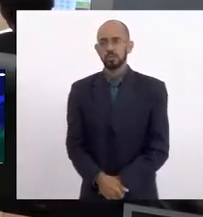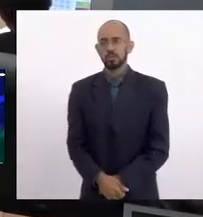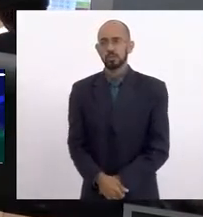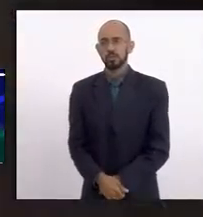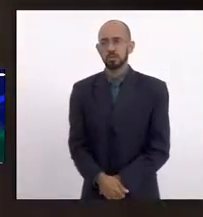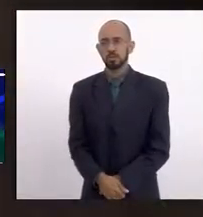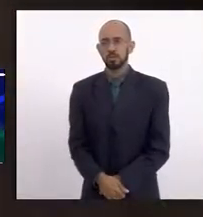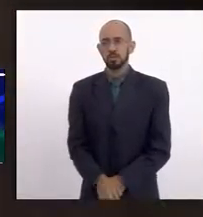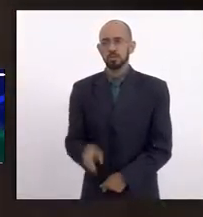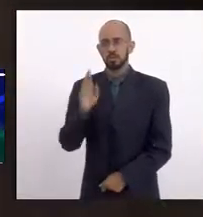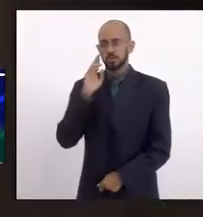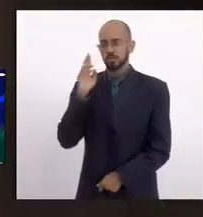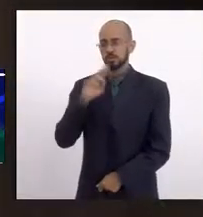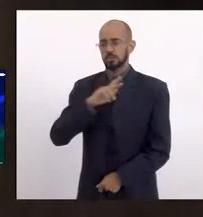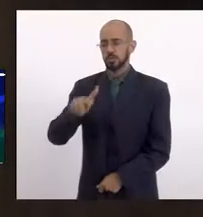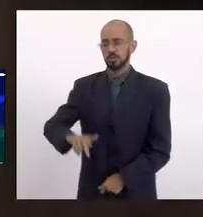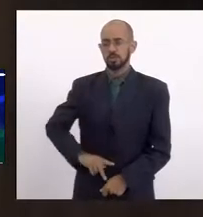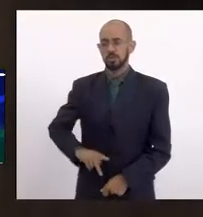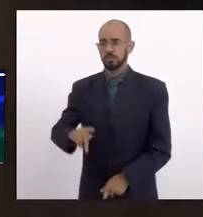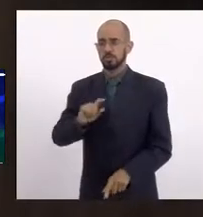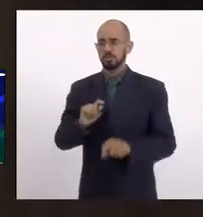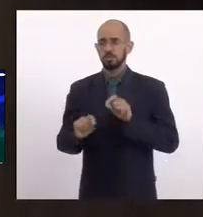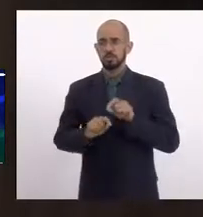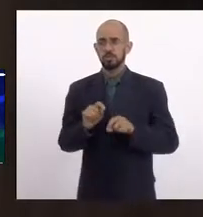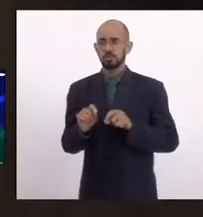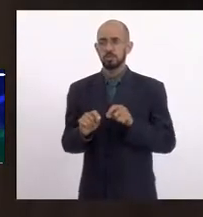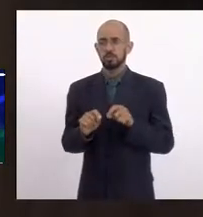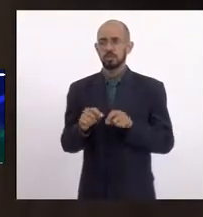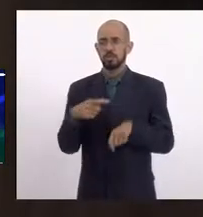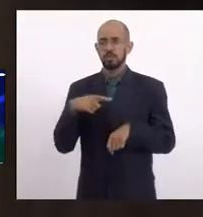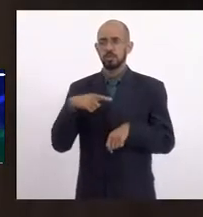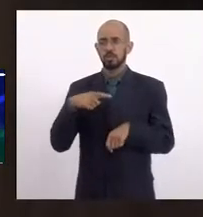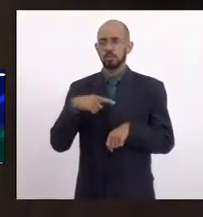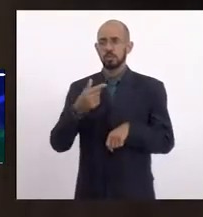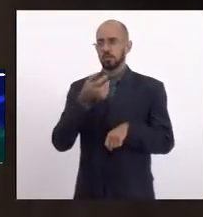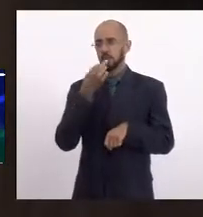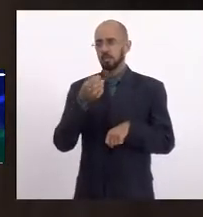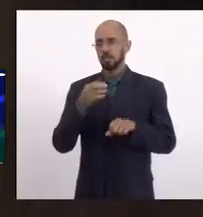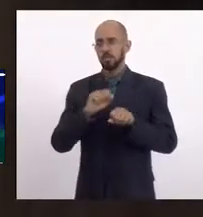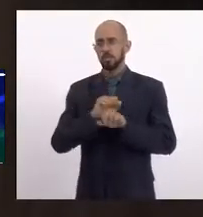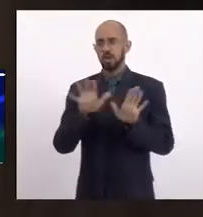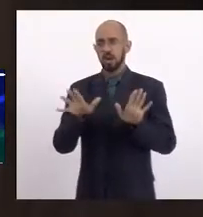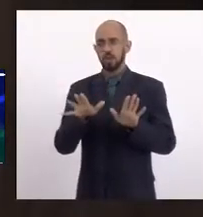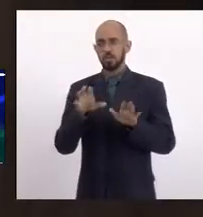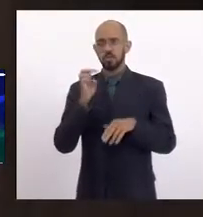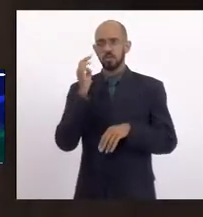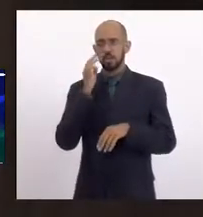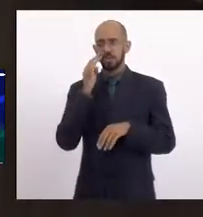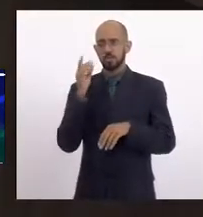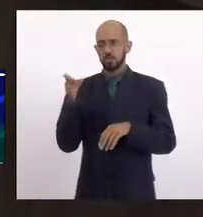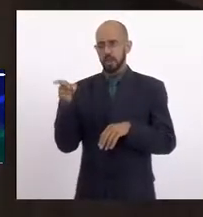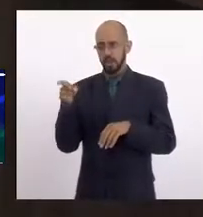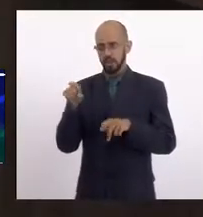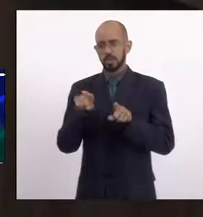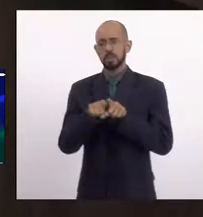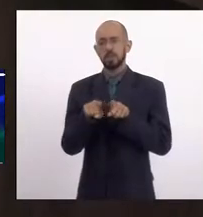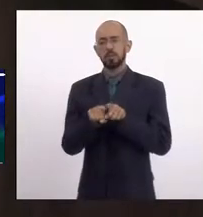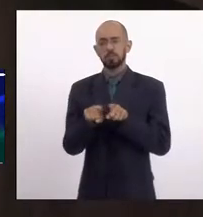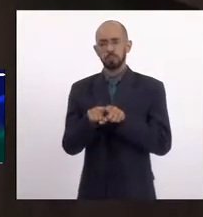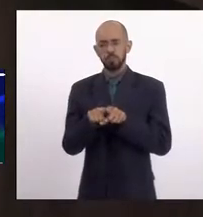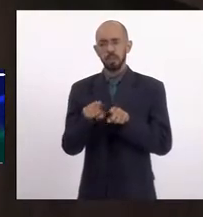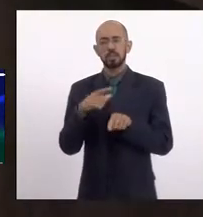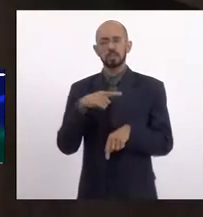o seu presente eu tenho uma posição Clara Deputado waldex tinha Bentinho a janela com a mensagem